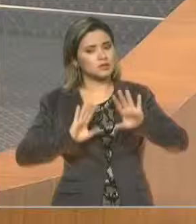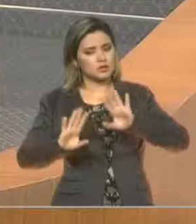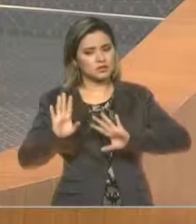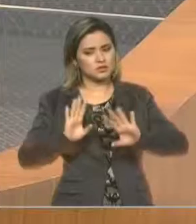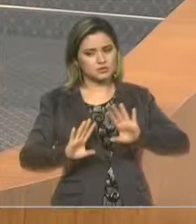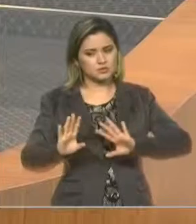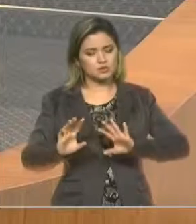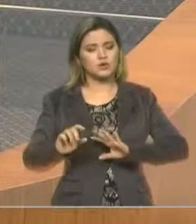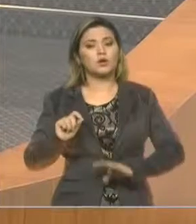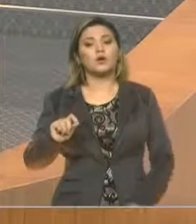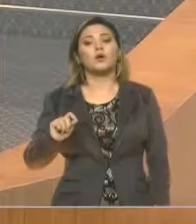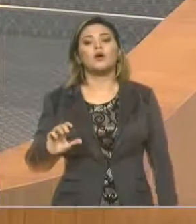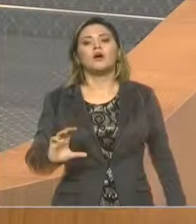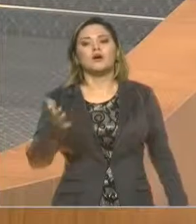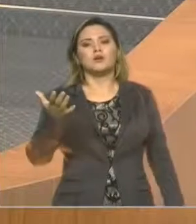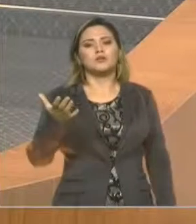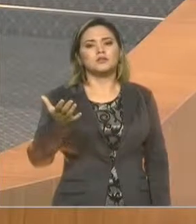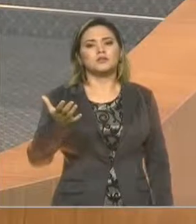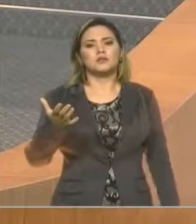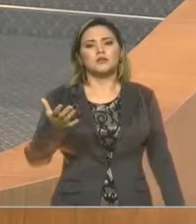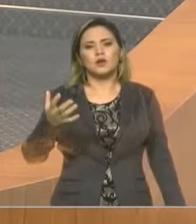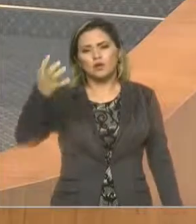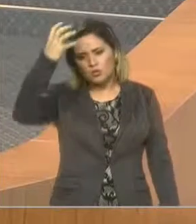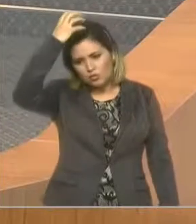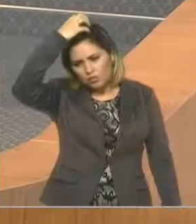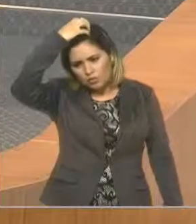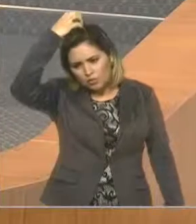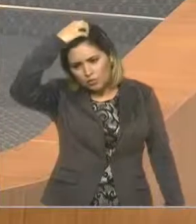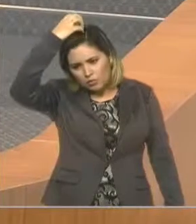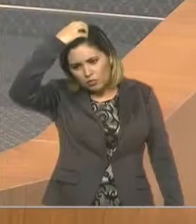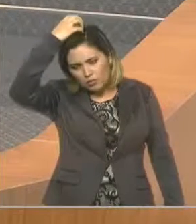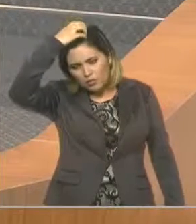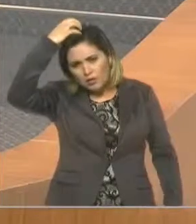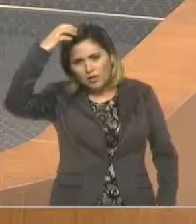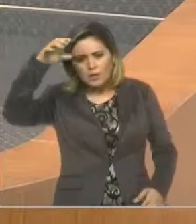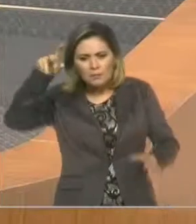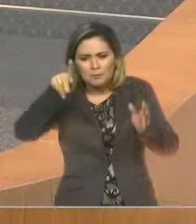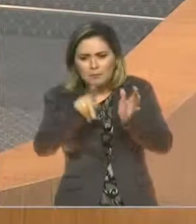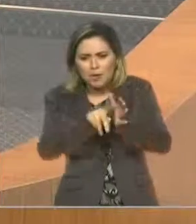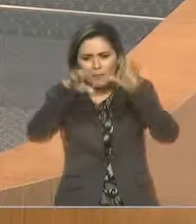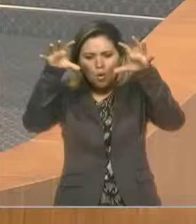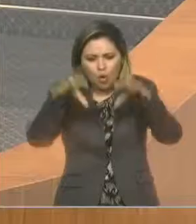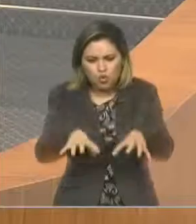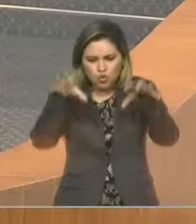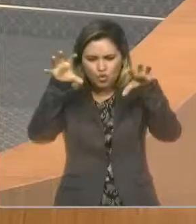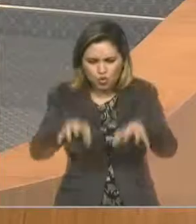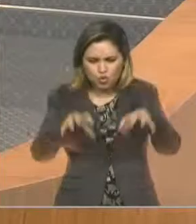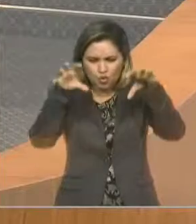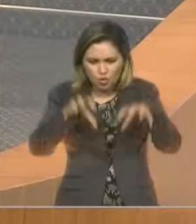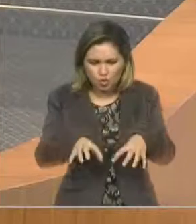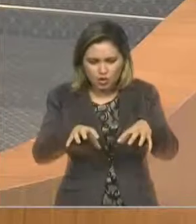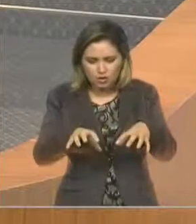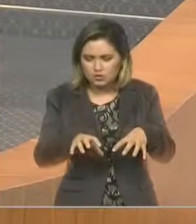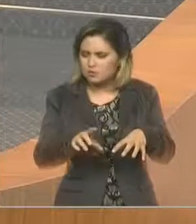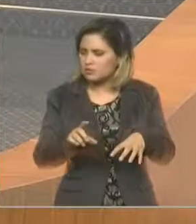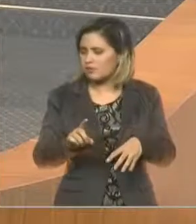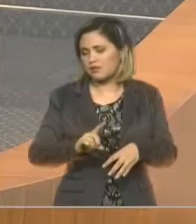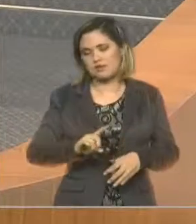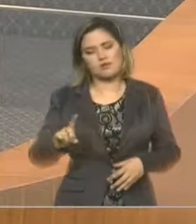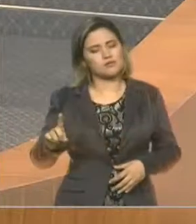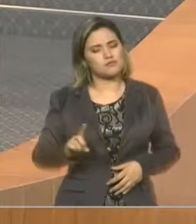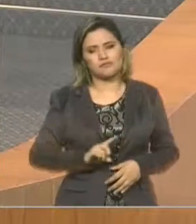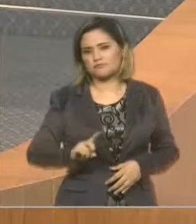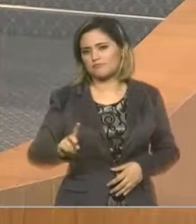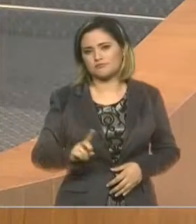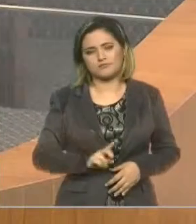está acontecendo não é da chuva. A culpa, obviamente, não é exclusiva de Prefeitura de São Luís, de governo